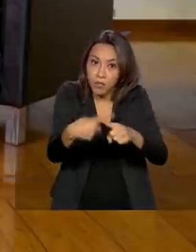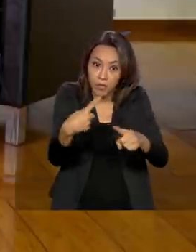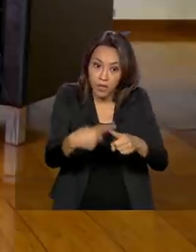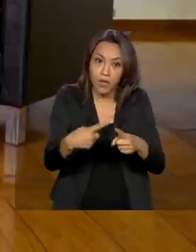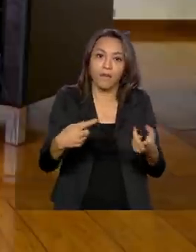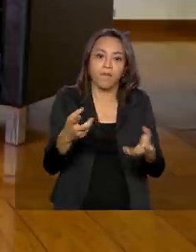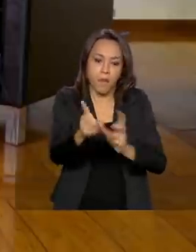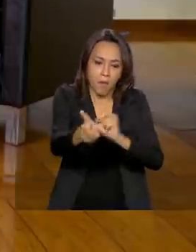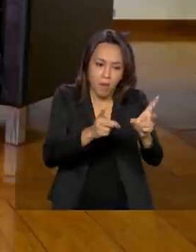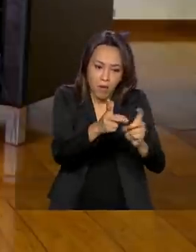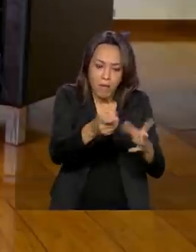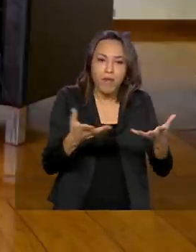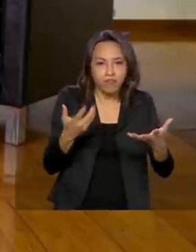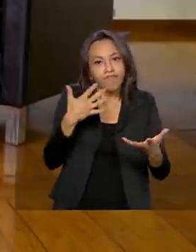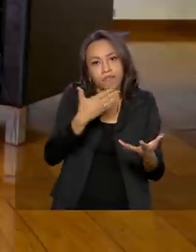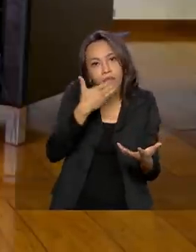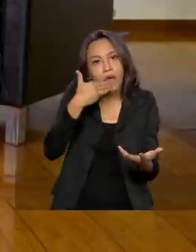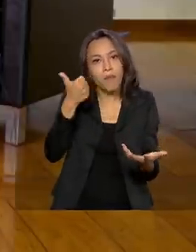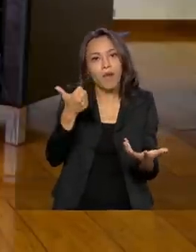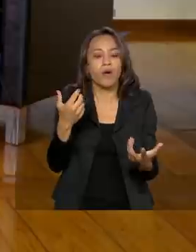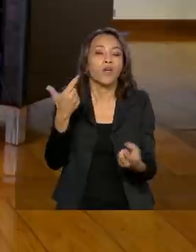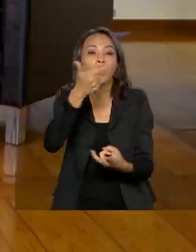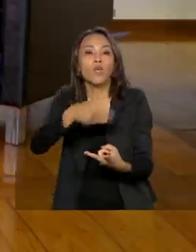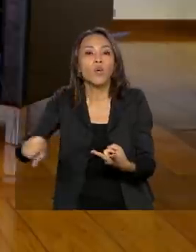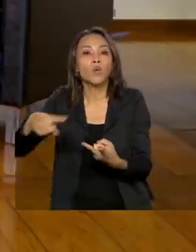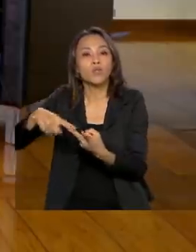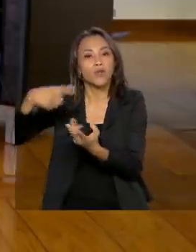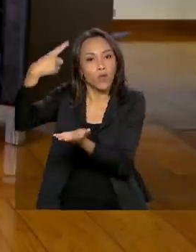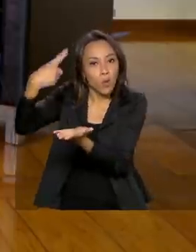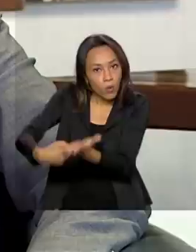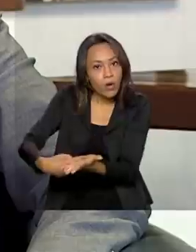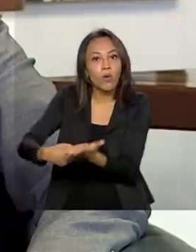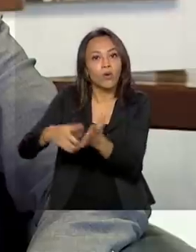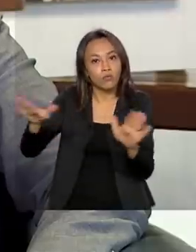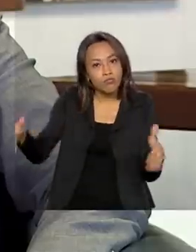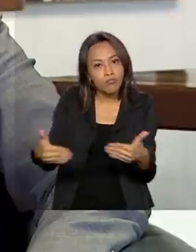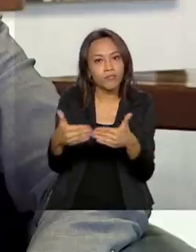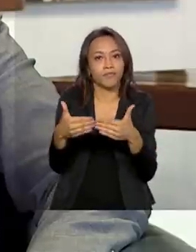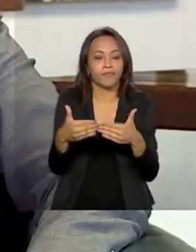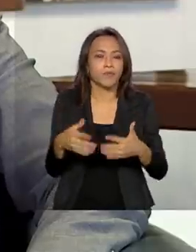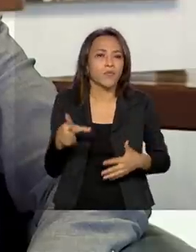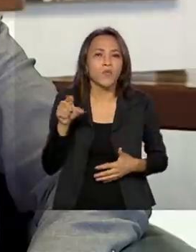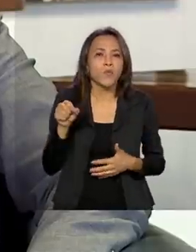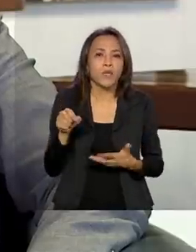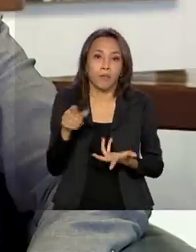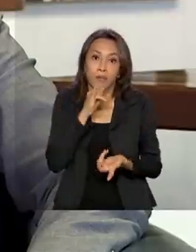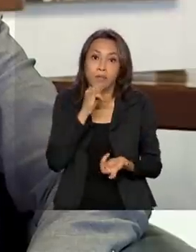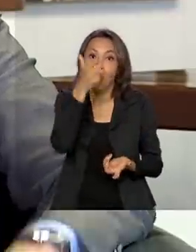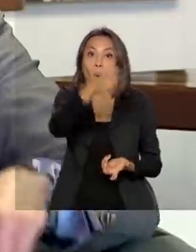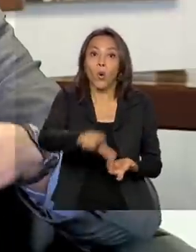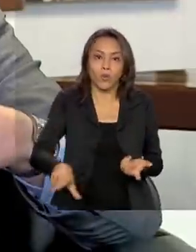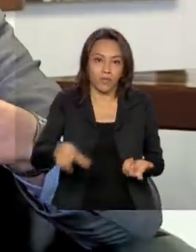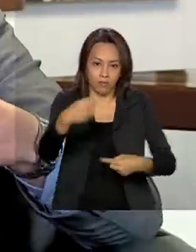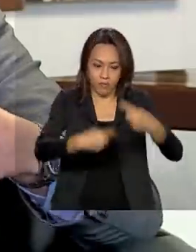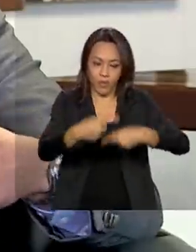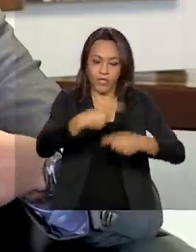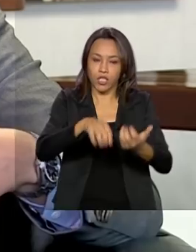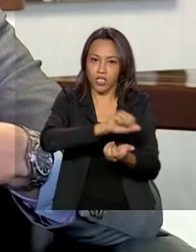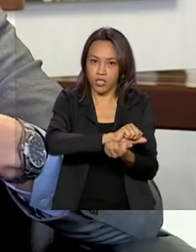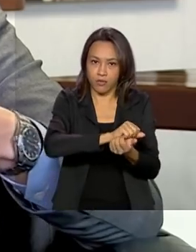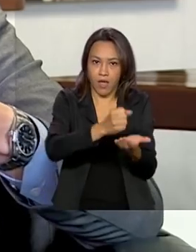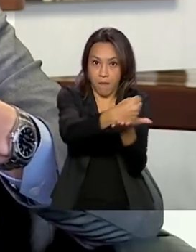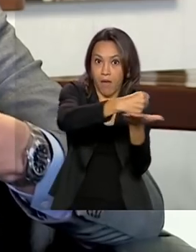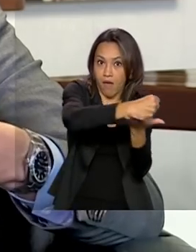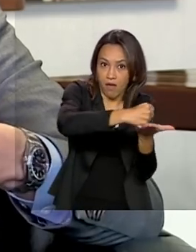preferiu, outros através de acordo propriamente dito. Logística reversa de medicamentos. Então, você tem um medicamento